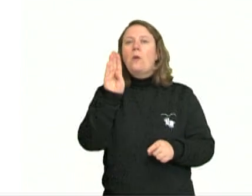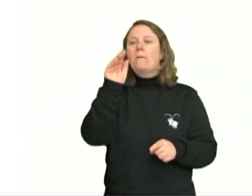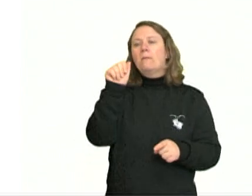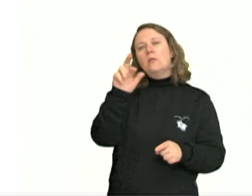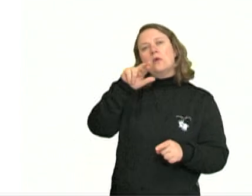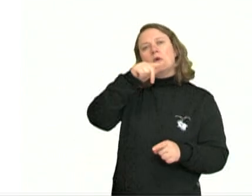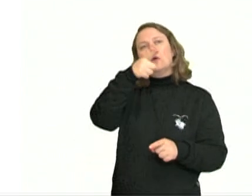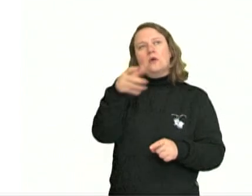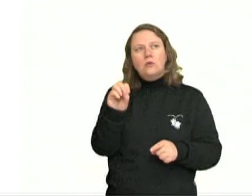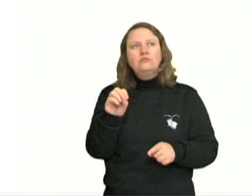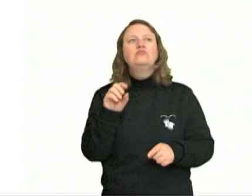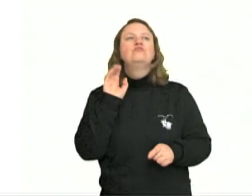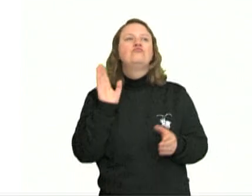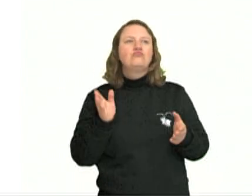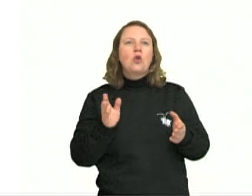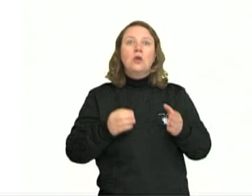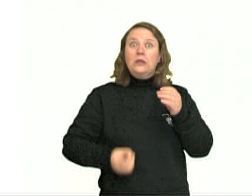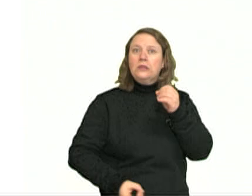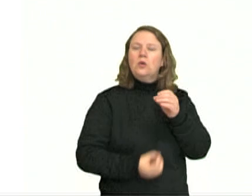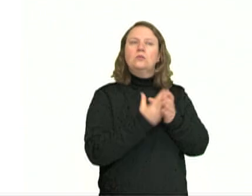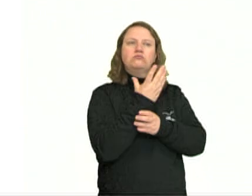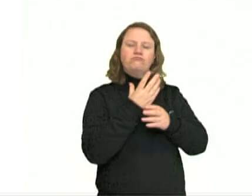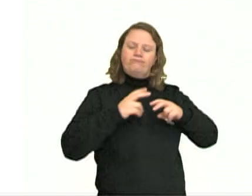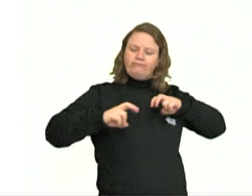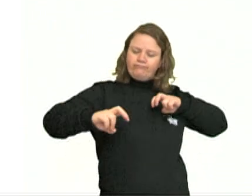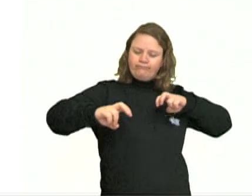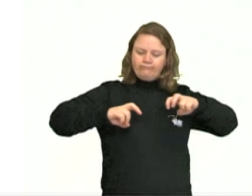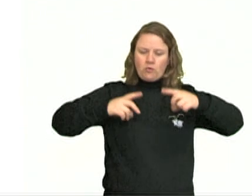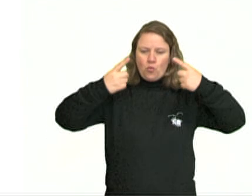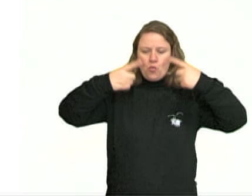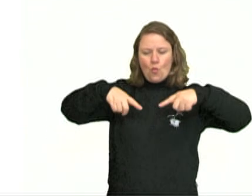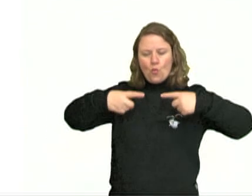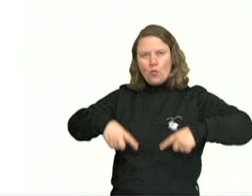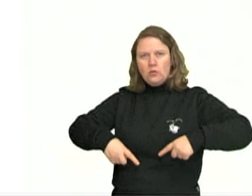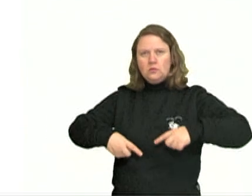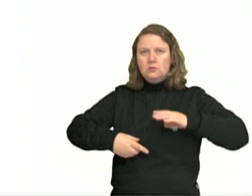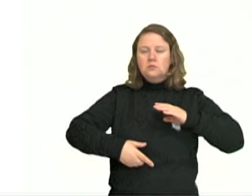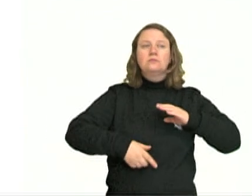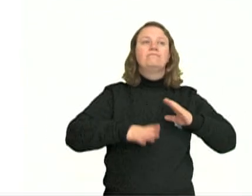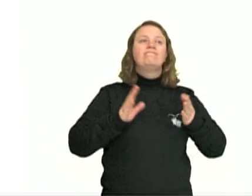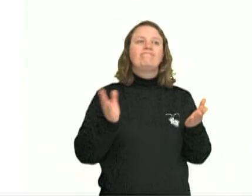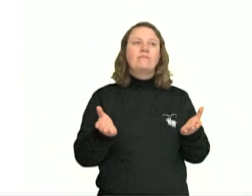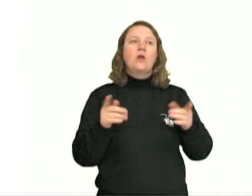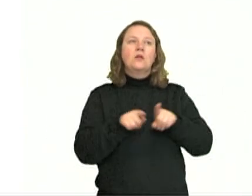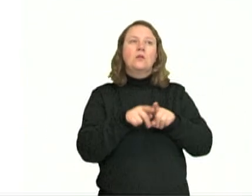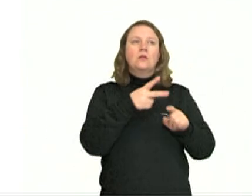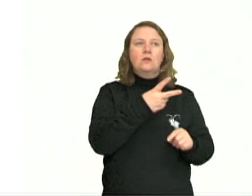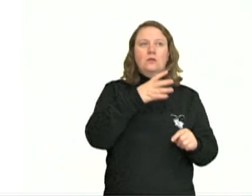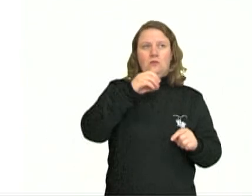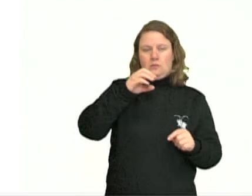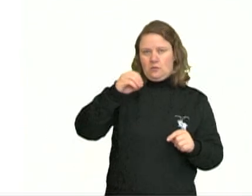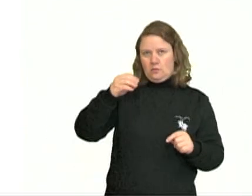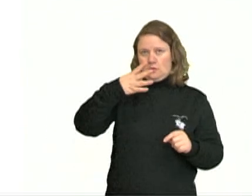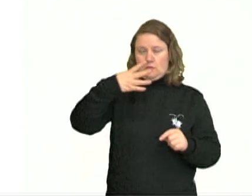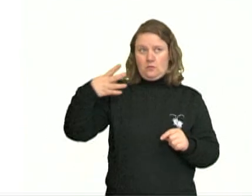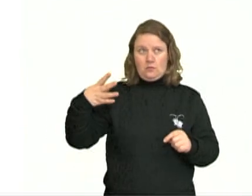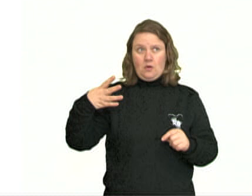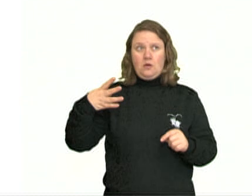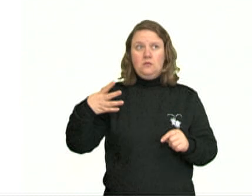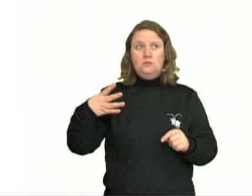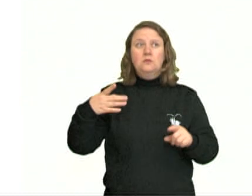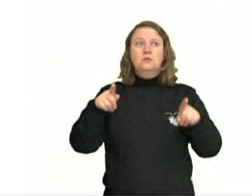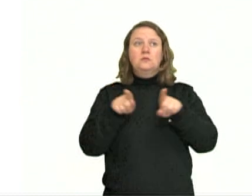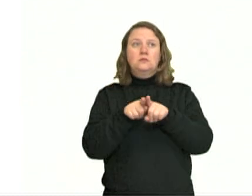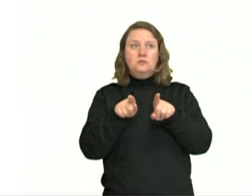um dos elos entre o passado e o presente. Em 1912 foi